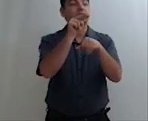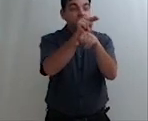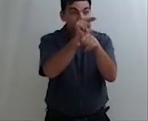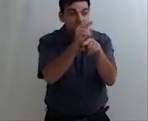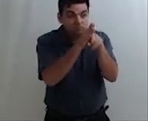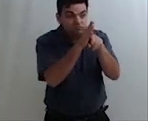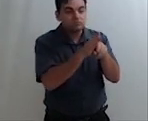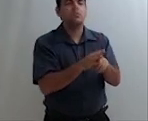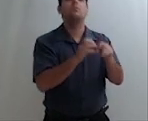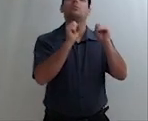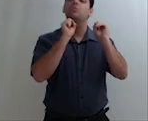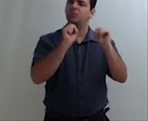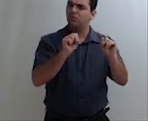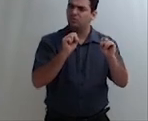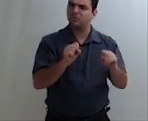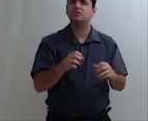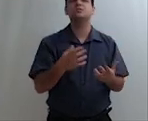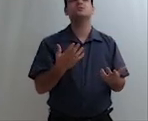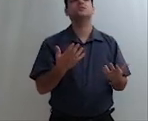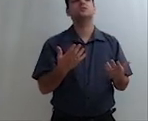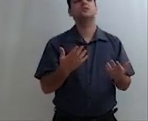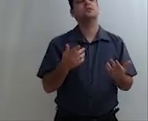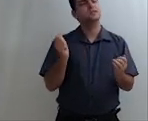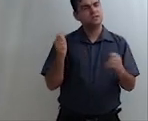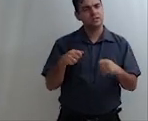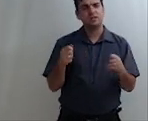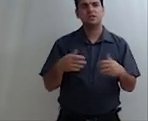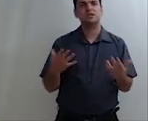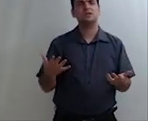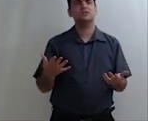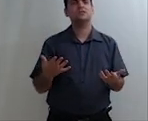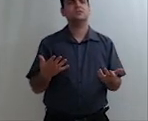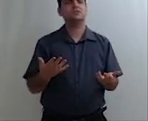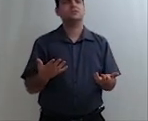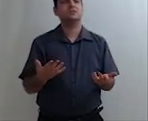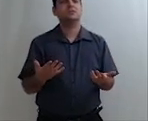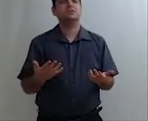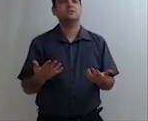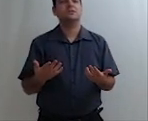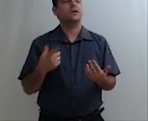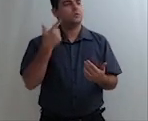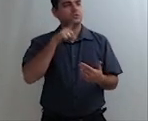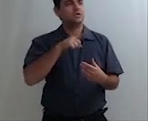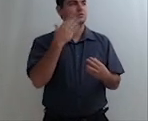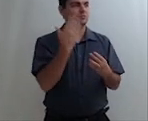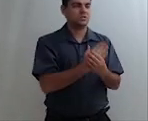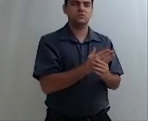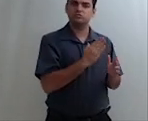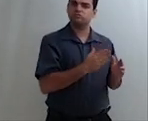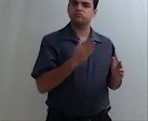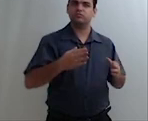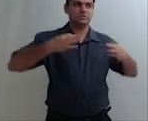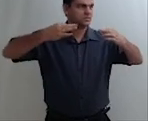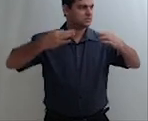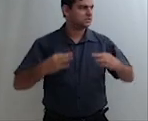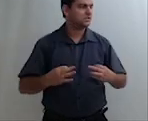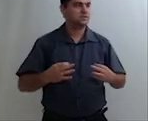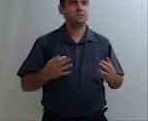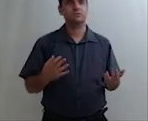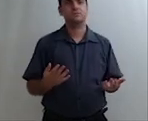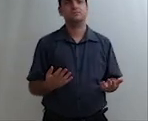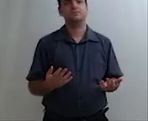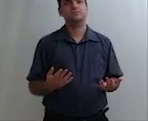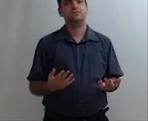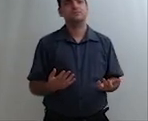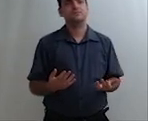também resguardará né Qualquer eventualidade do processo caso não seja caso